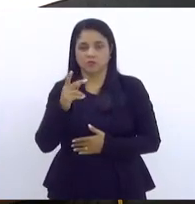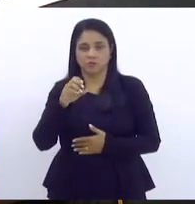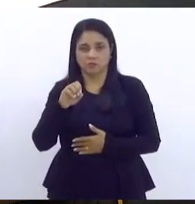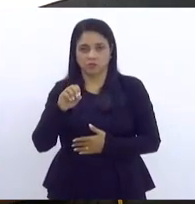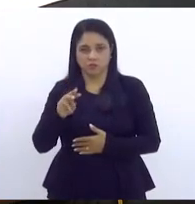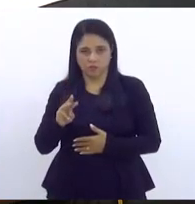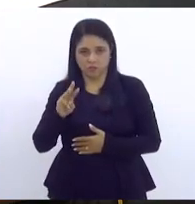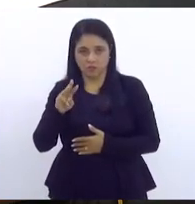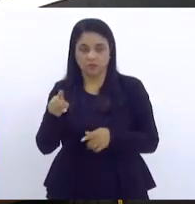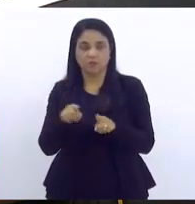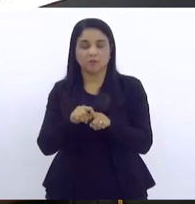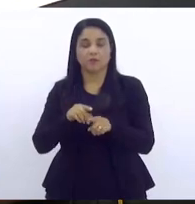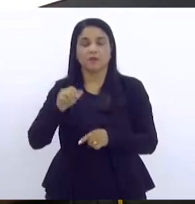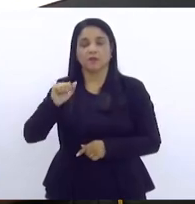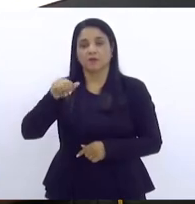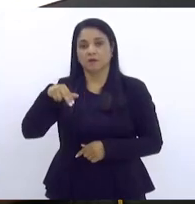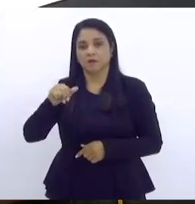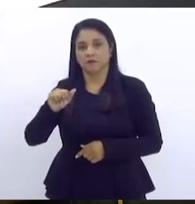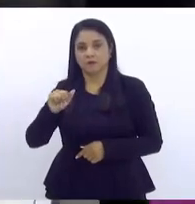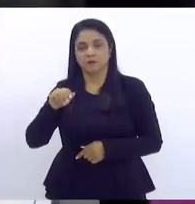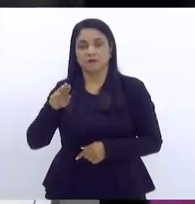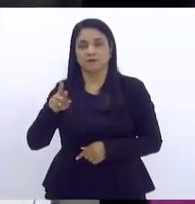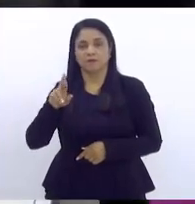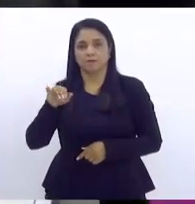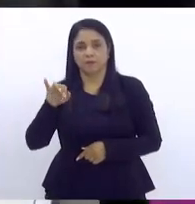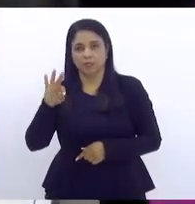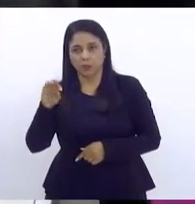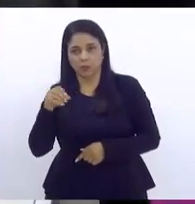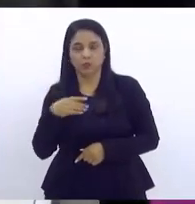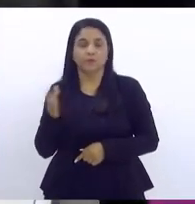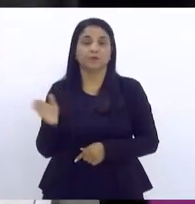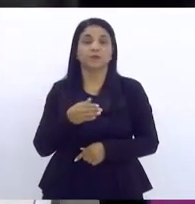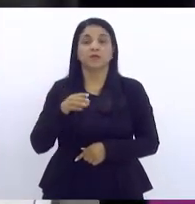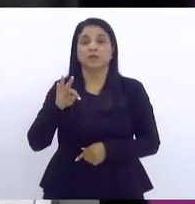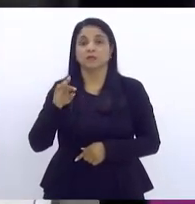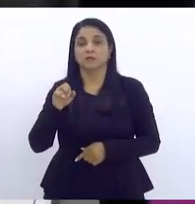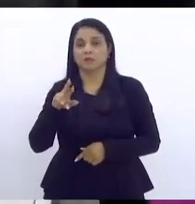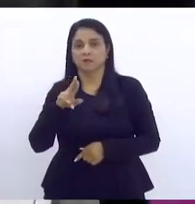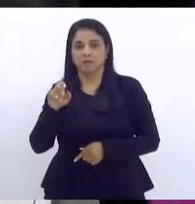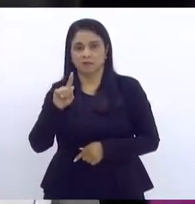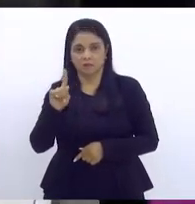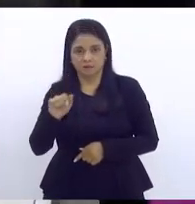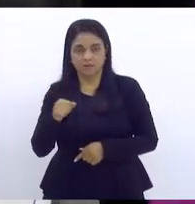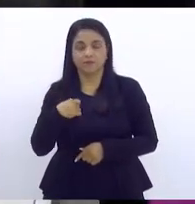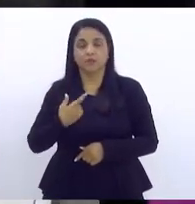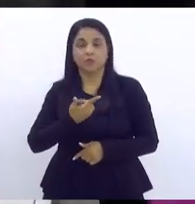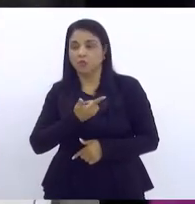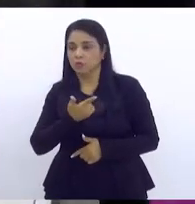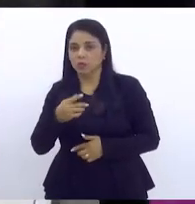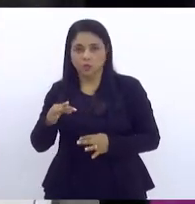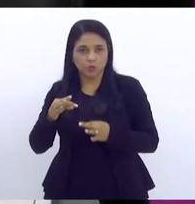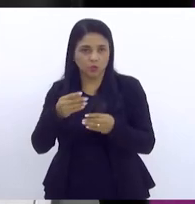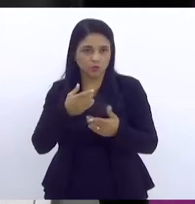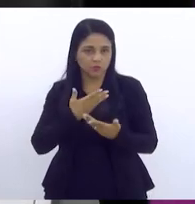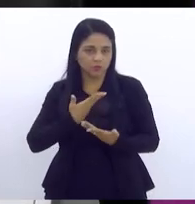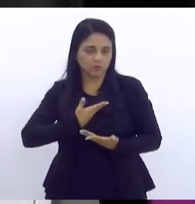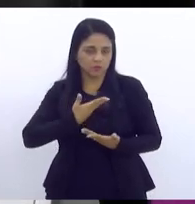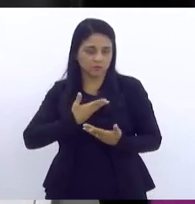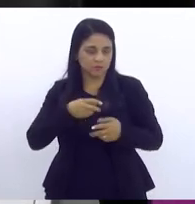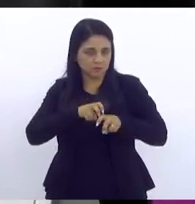Ana Brito Teresa demais companheiros aqui da mesa os concessionários aqui